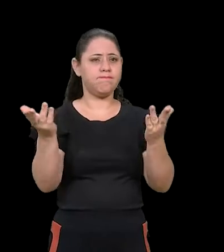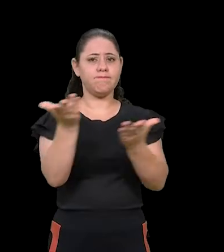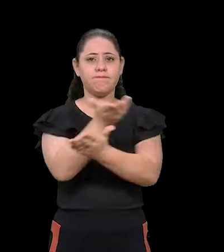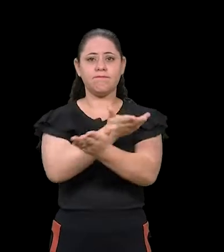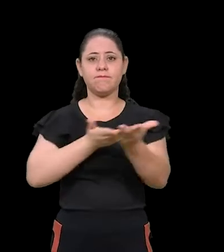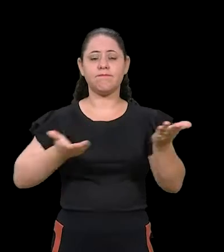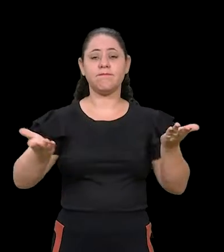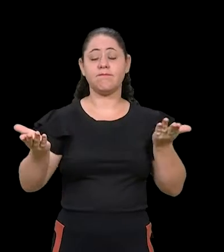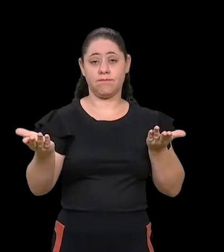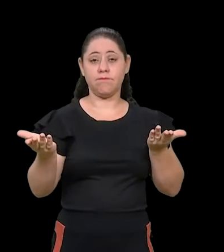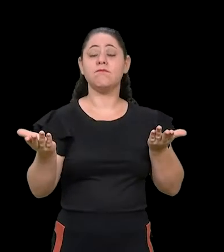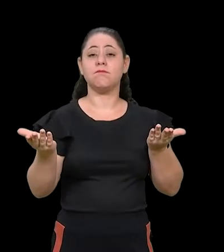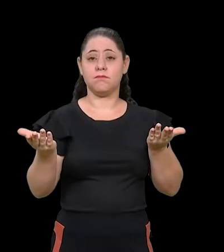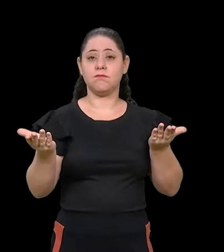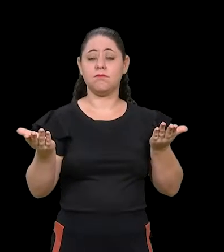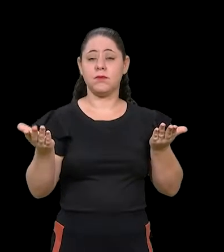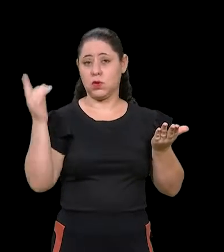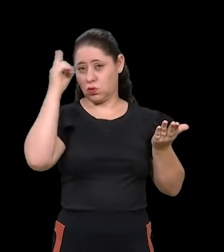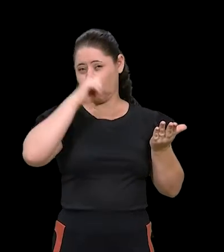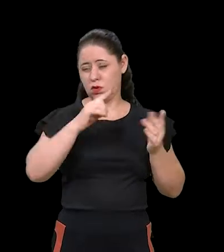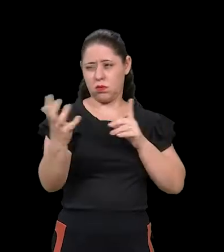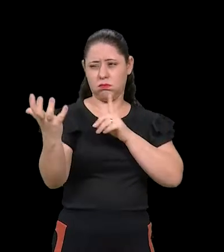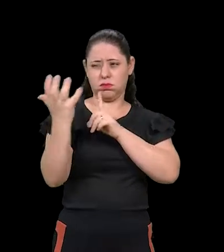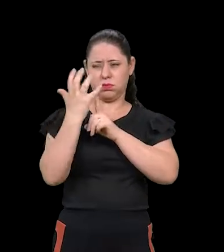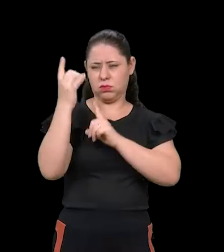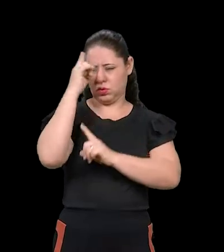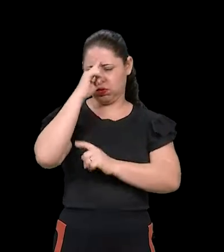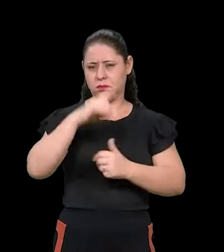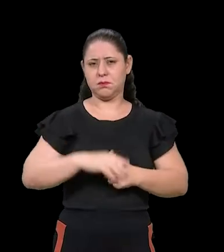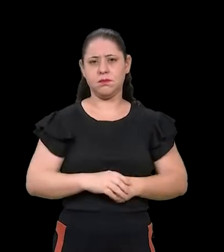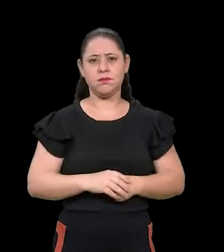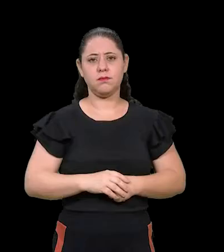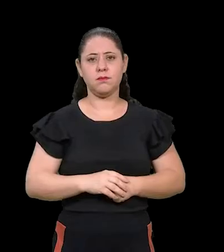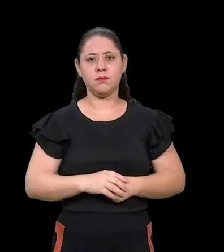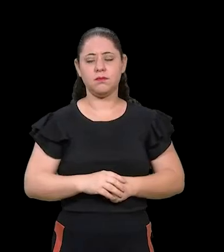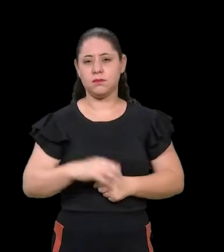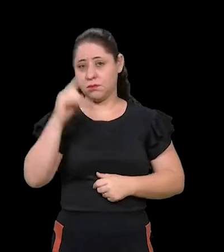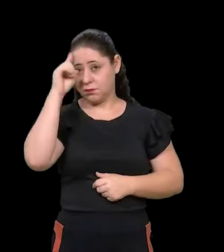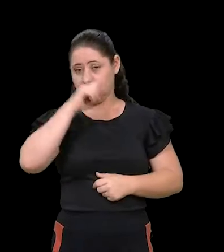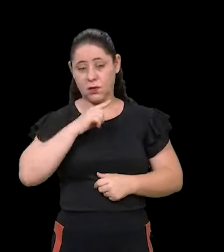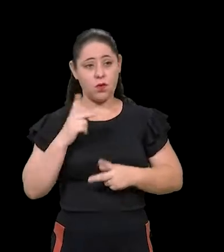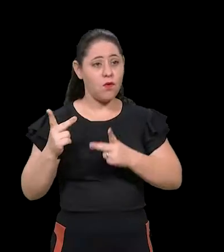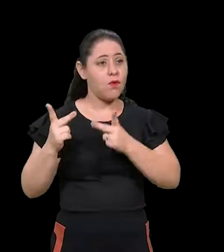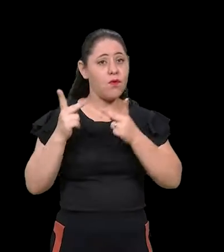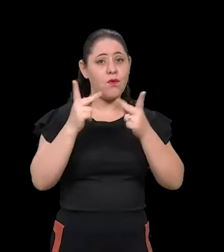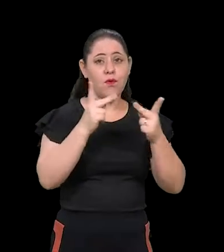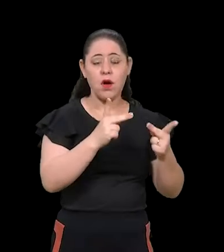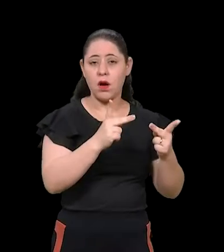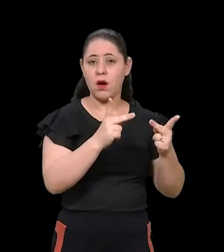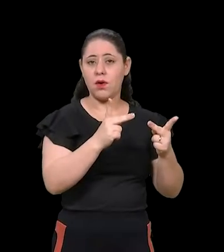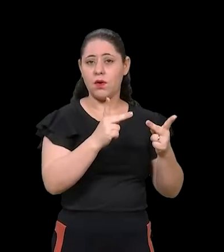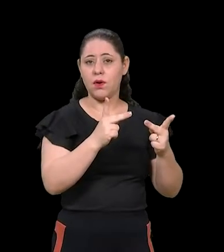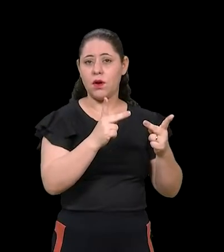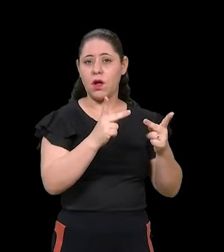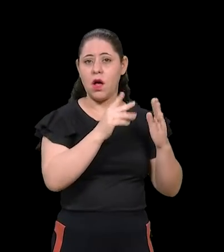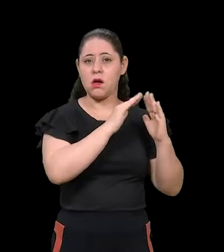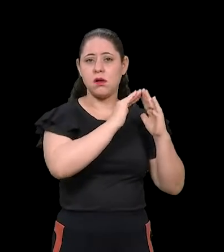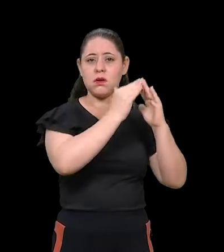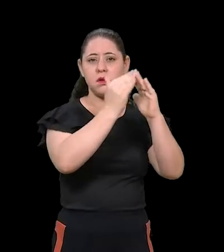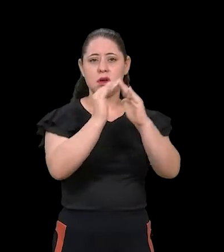um dia que me impactou muito foi um dia que eu estava visitando uma favela, assim, um bairro muito humilde,